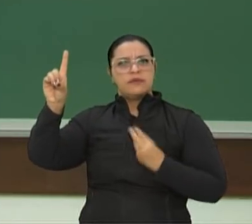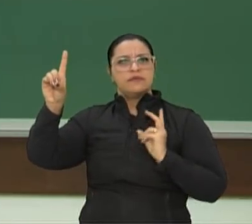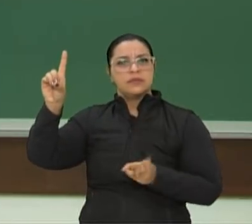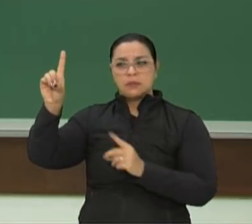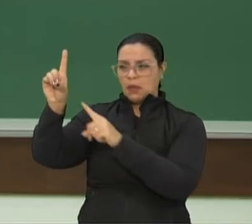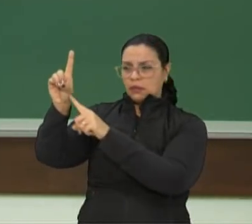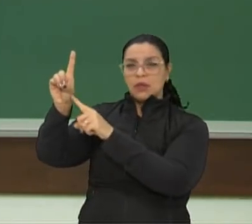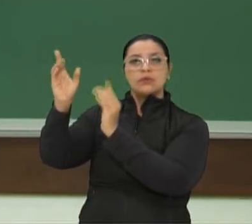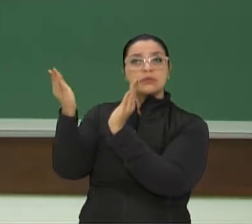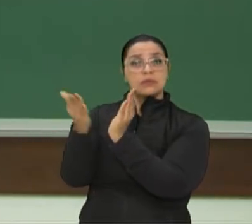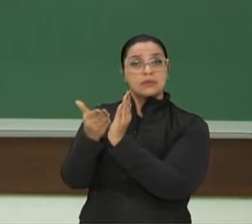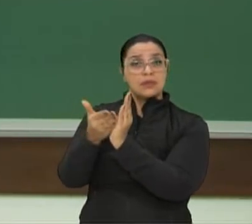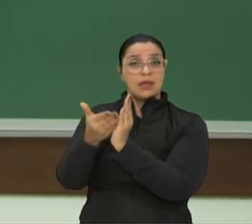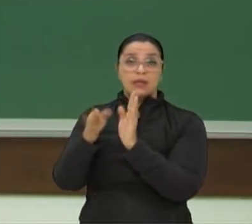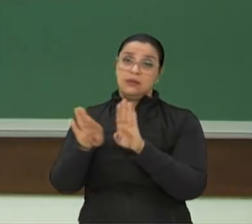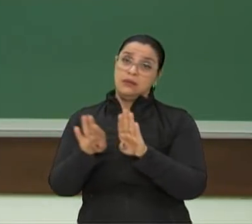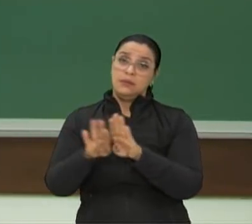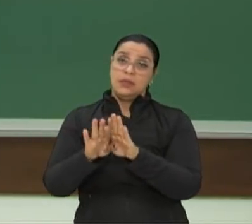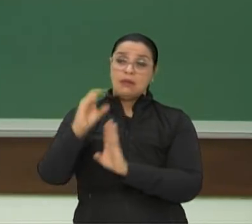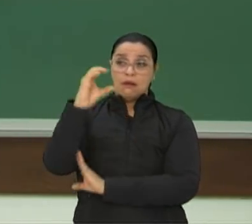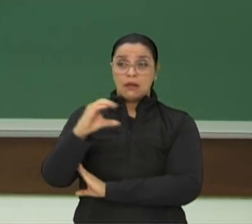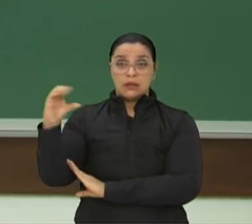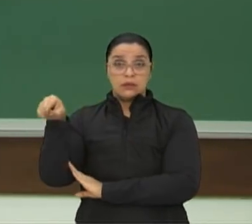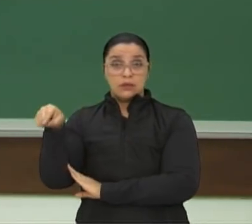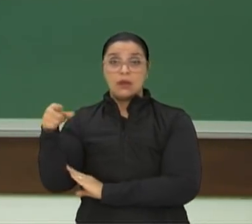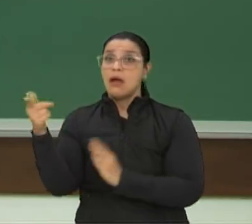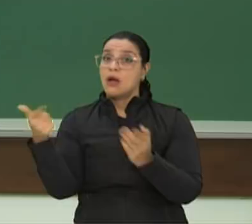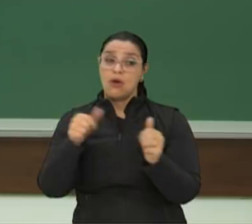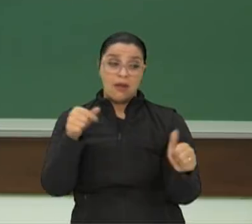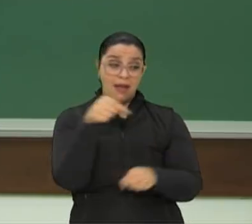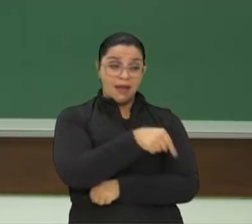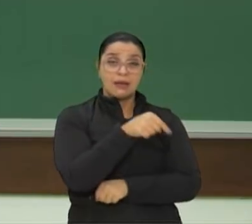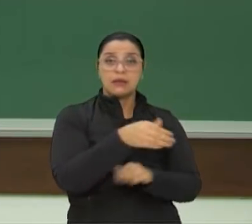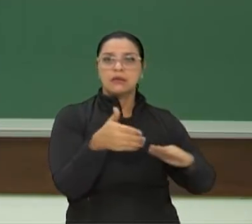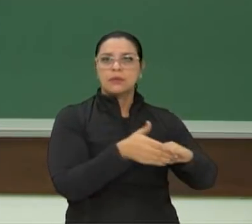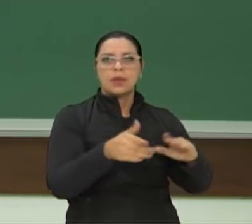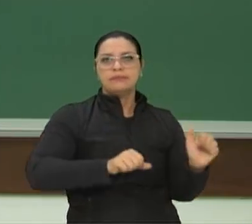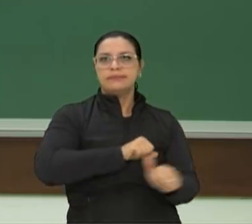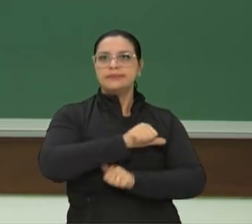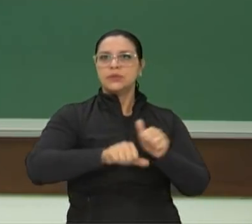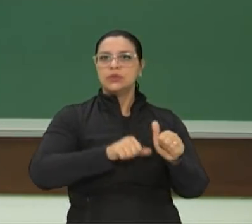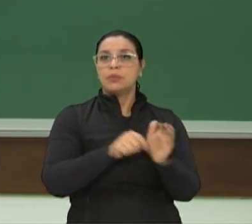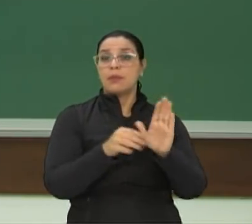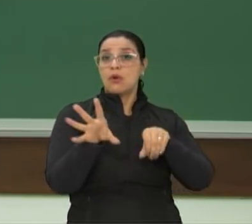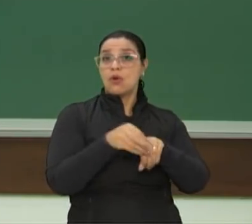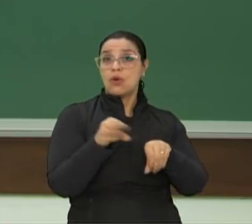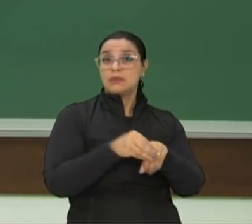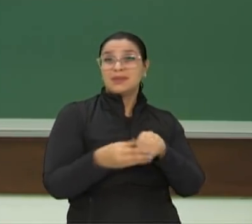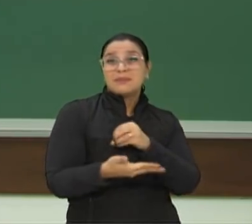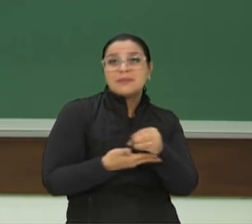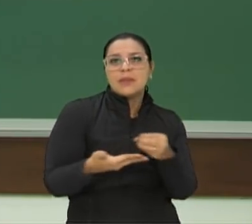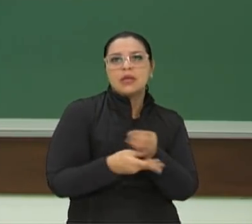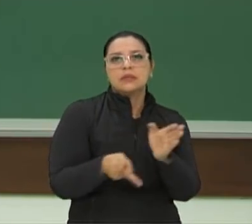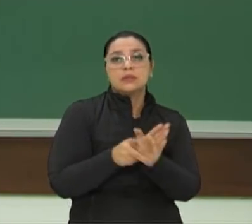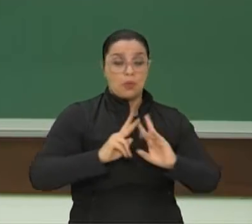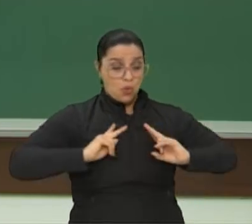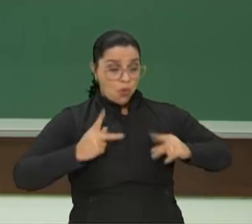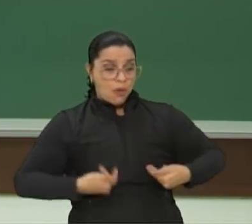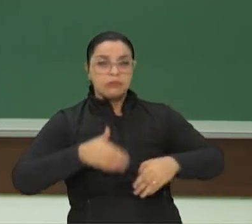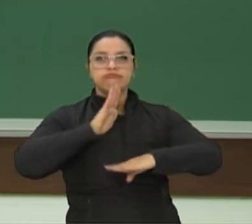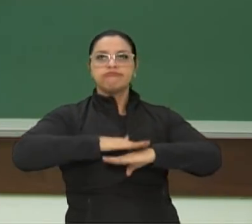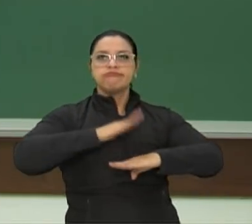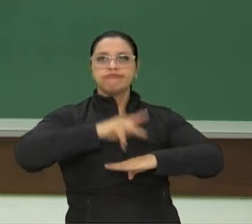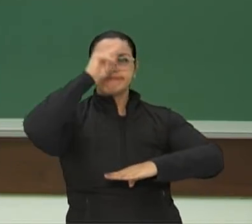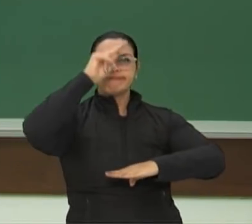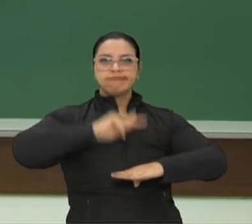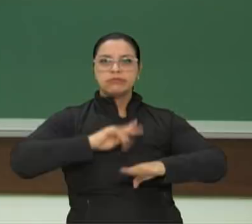Deus do cristianismo, né? Defendido pela Igreja Católica. Agora, na modernidade, a gente vai ter um conhecimento pautado nas obras humanas,